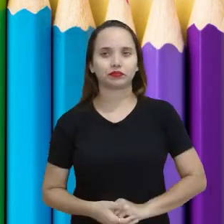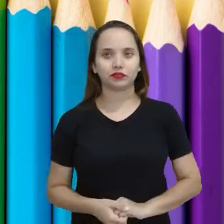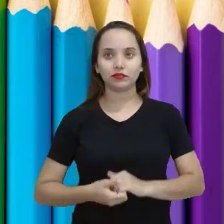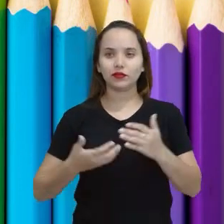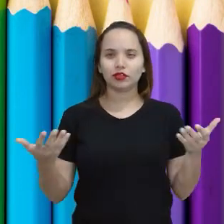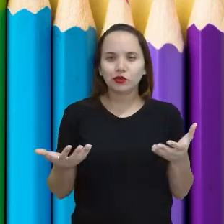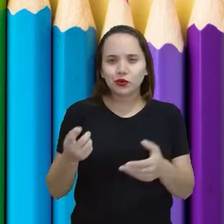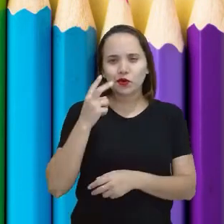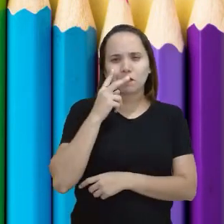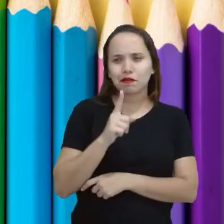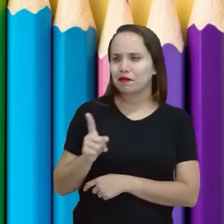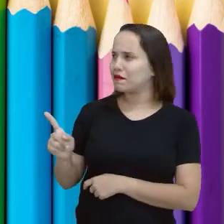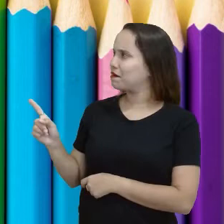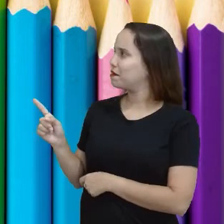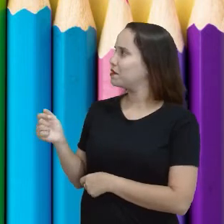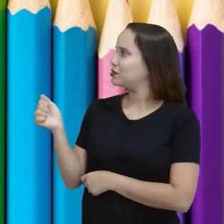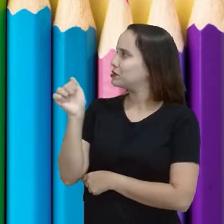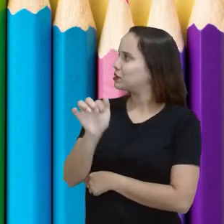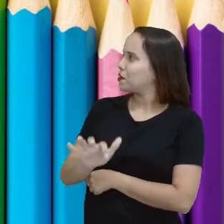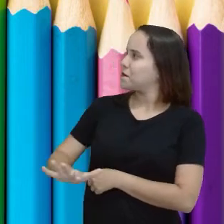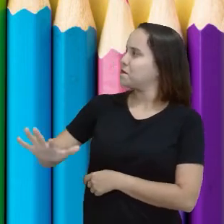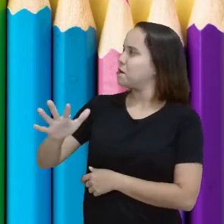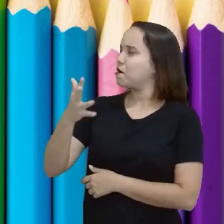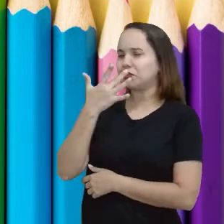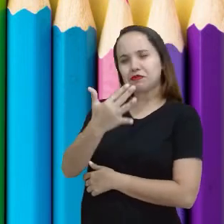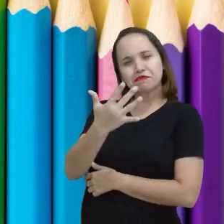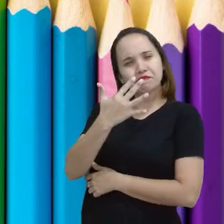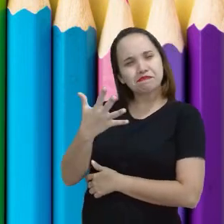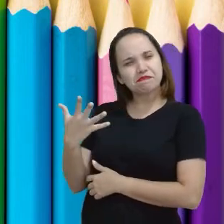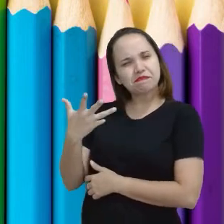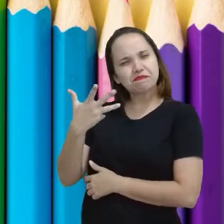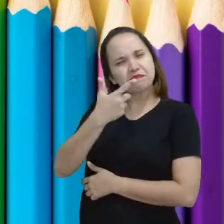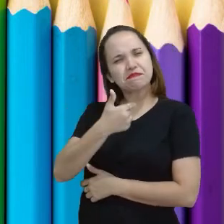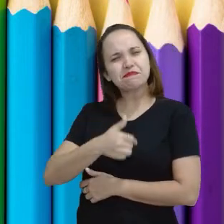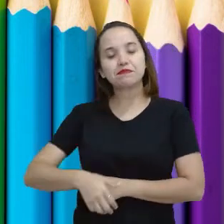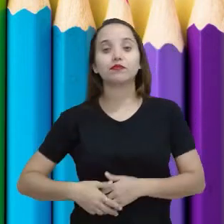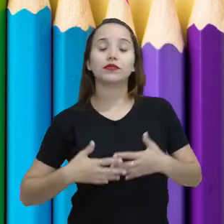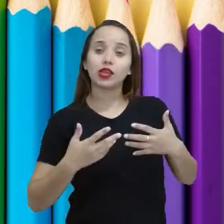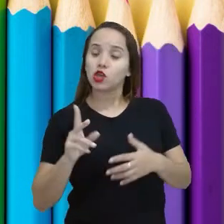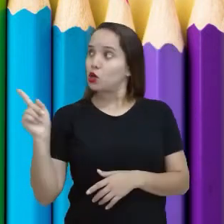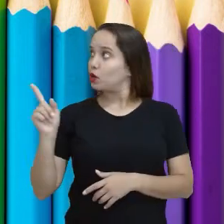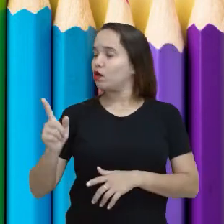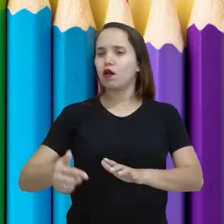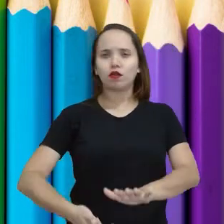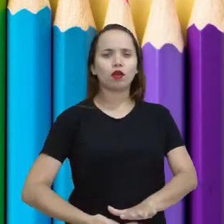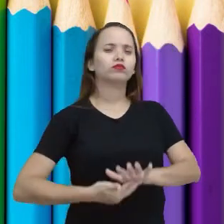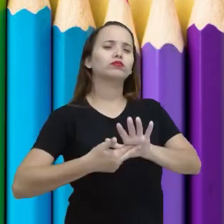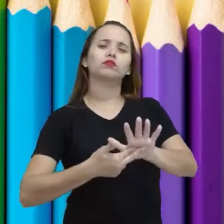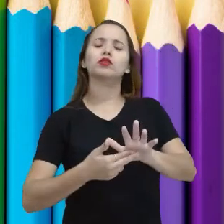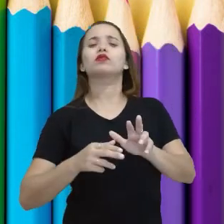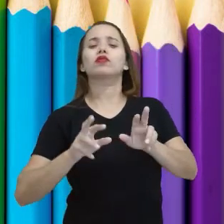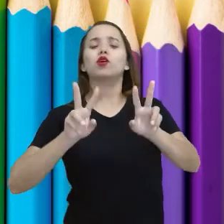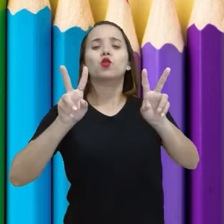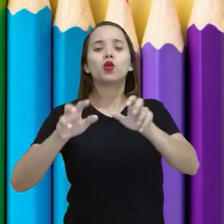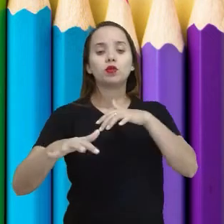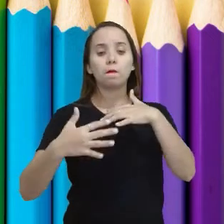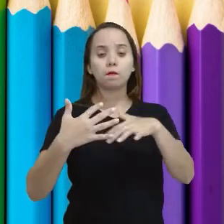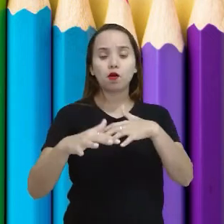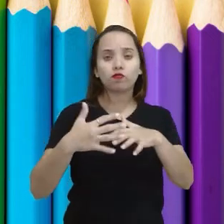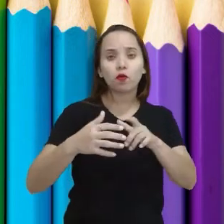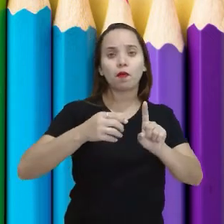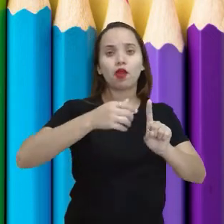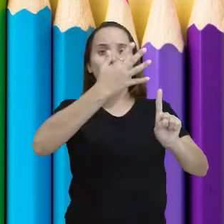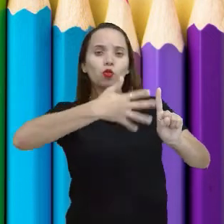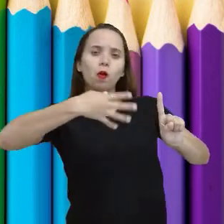lápis de cor, tudo colorido, bonito, né? Vem falando desse movimento do LGBTQIA+, que é um